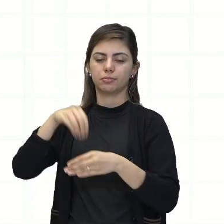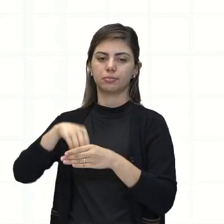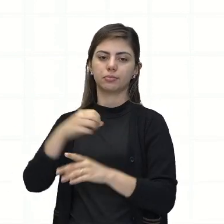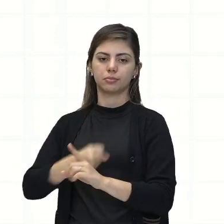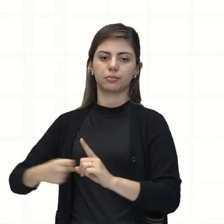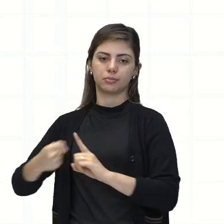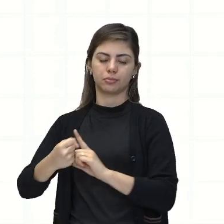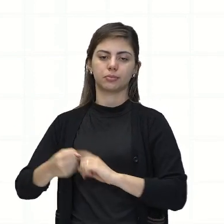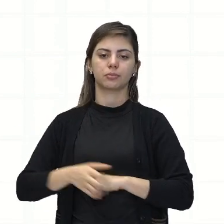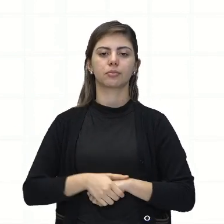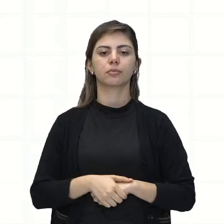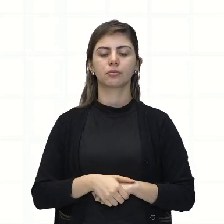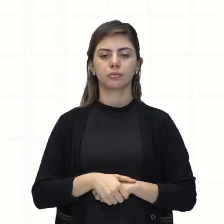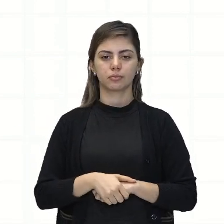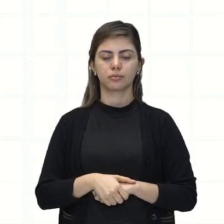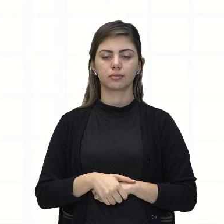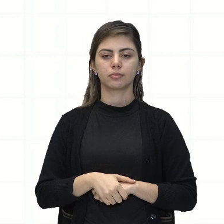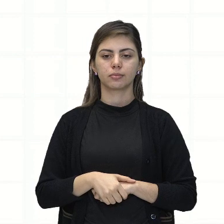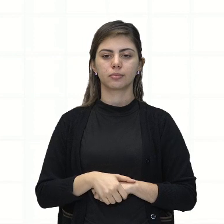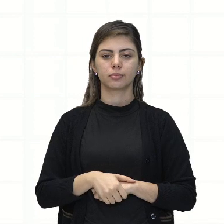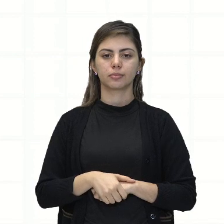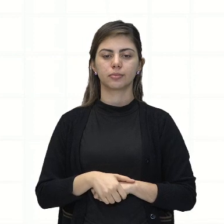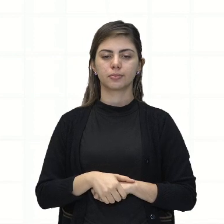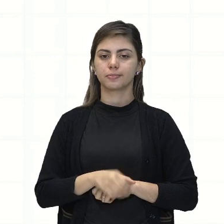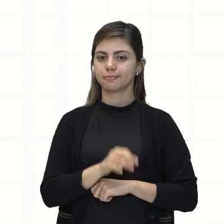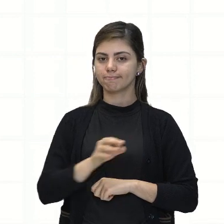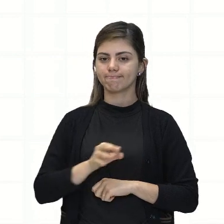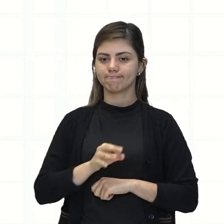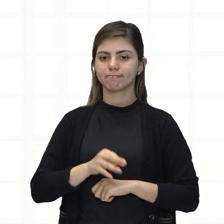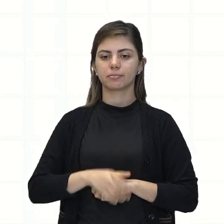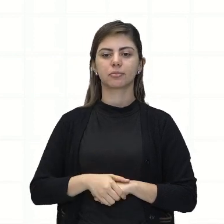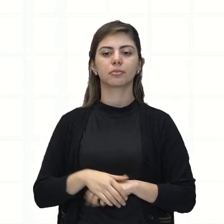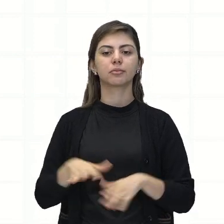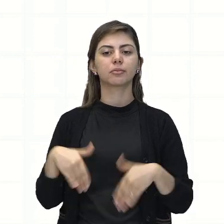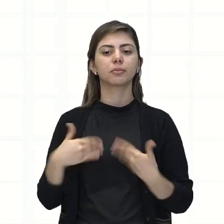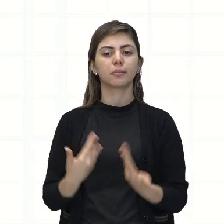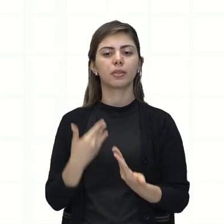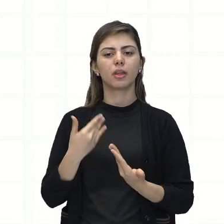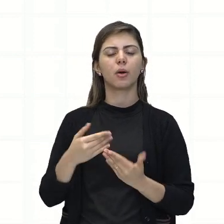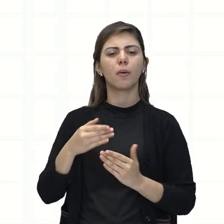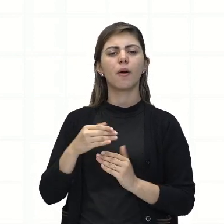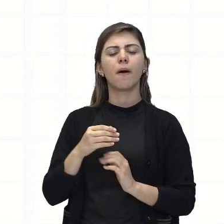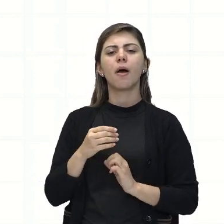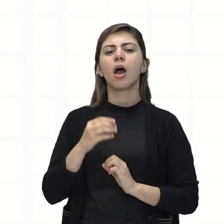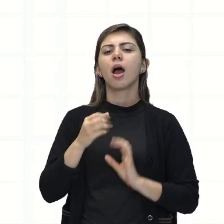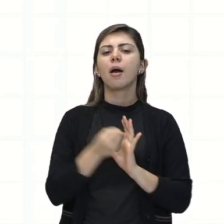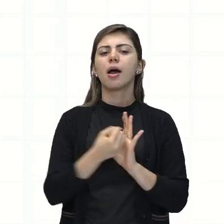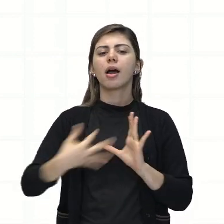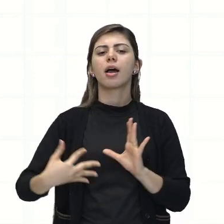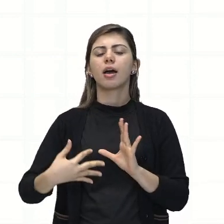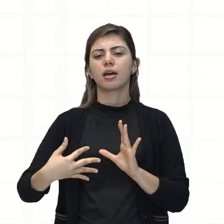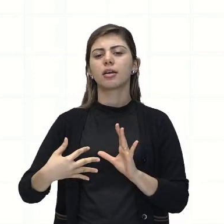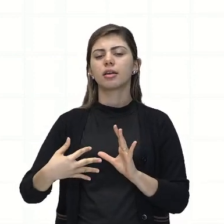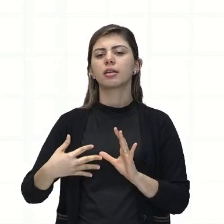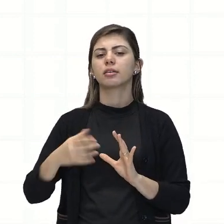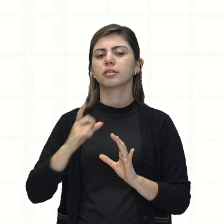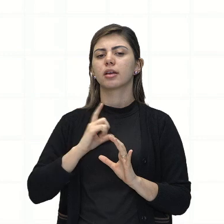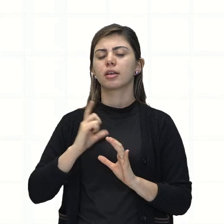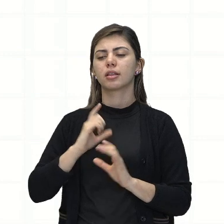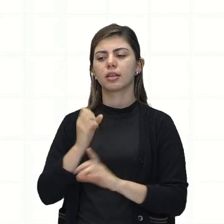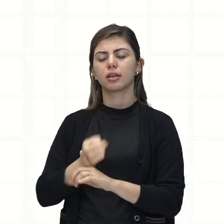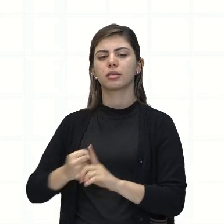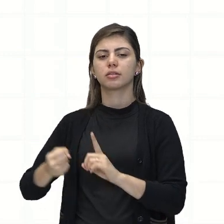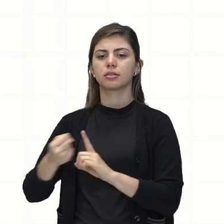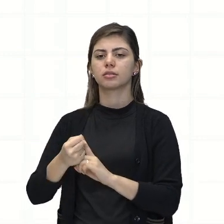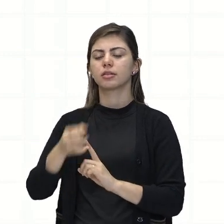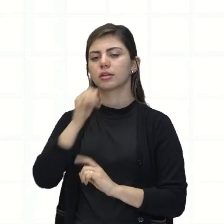dessa relação, dessa sociedade, certo? E o principal exemplo de sociedade que a gente